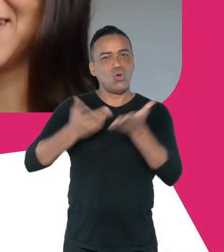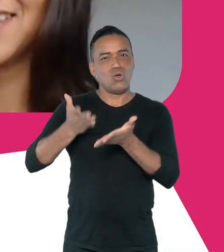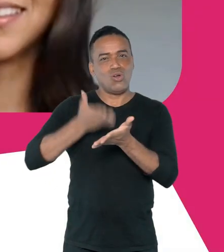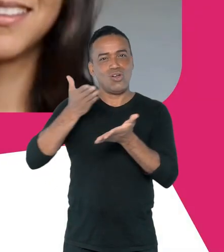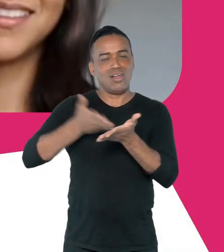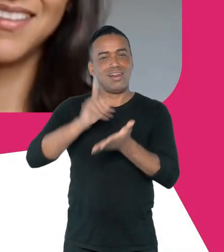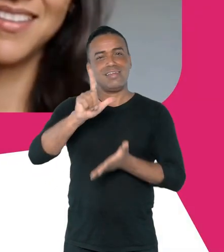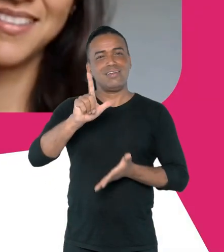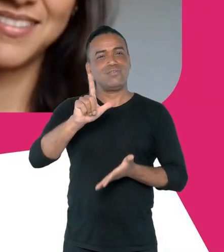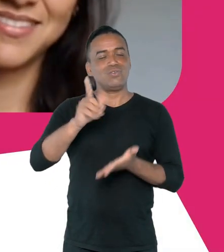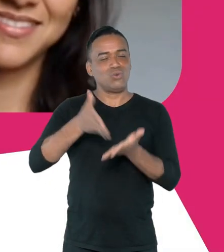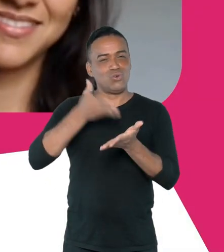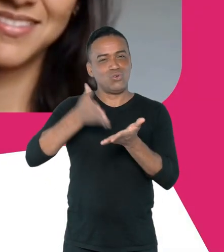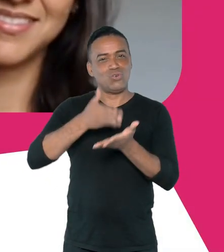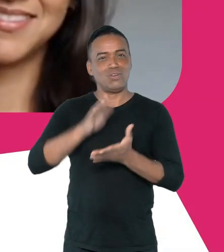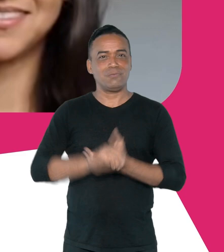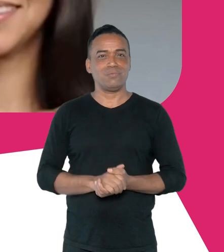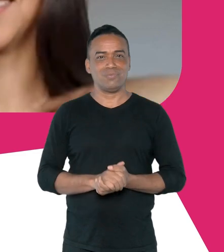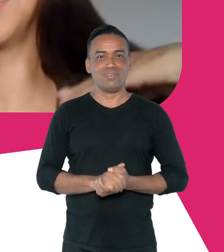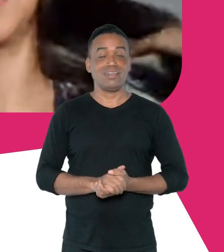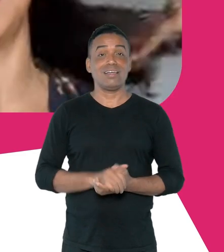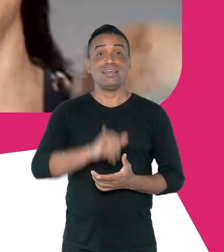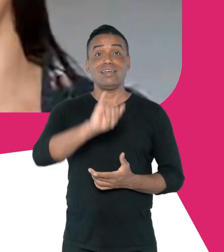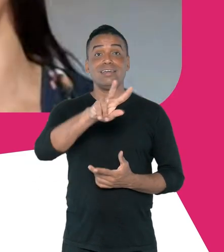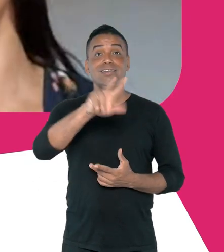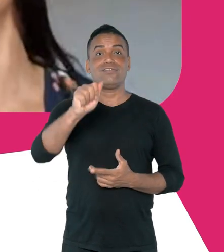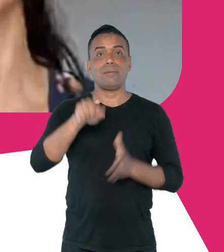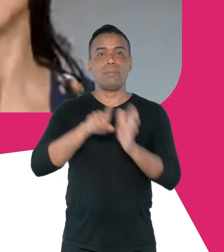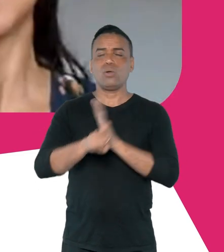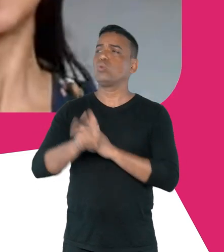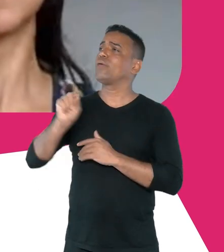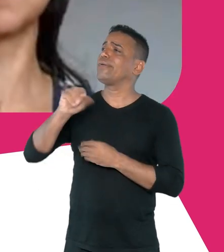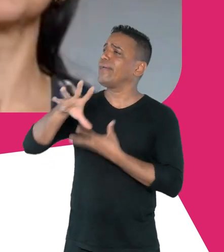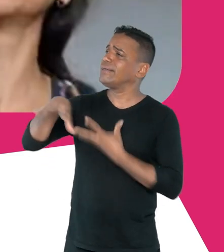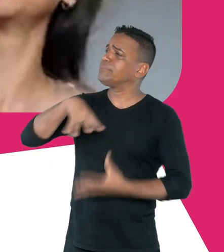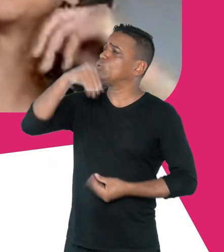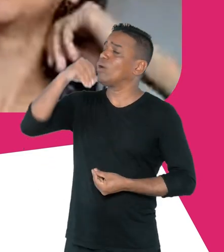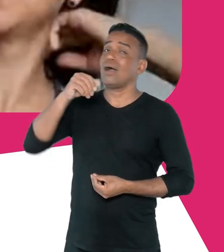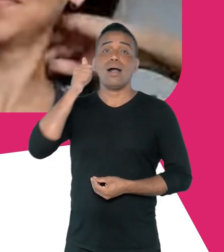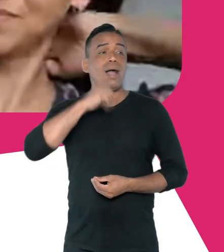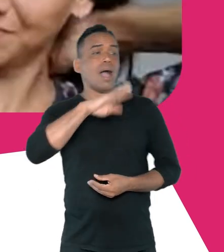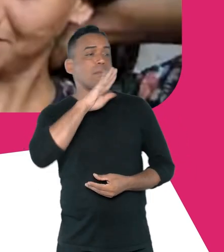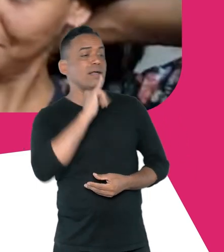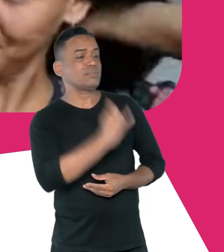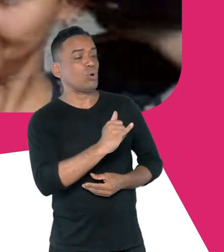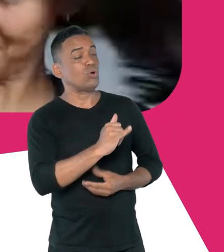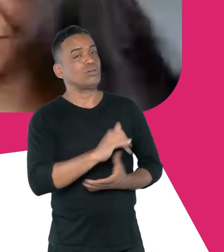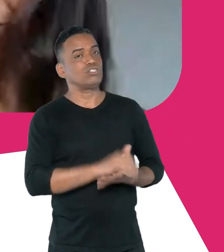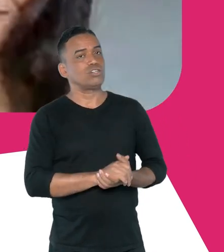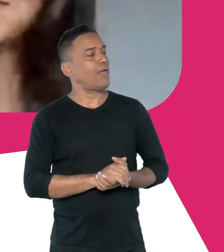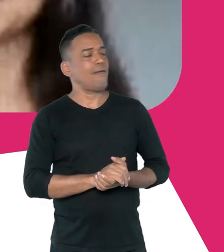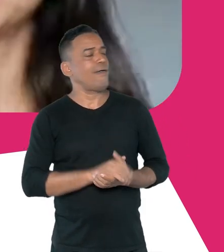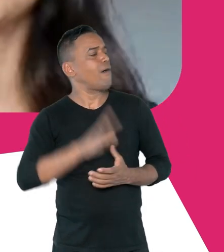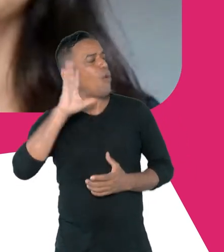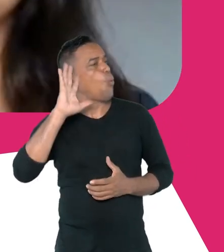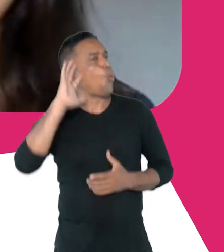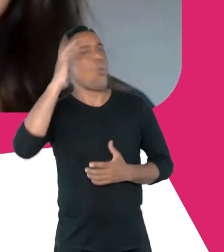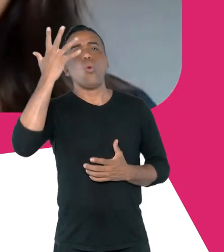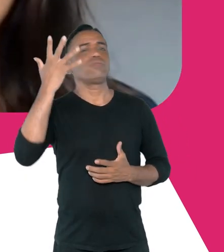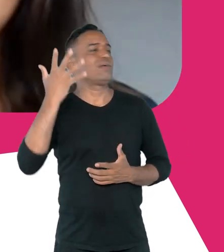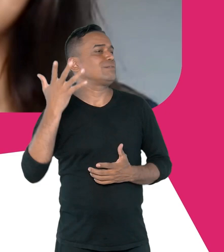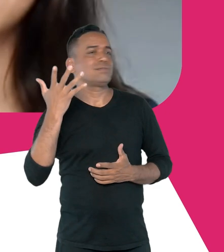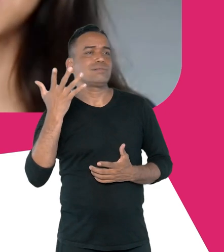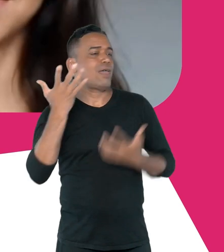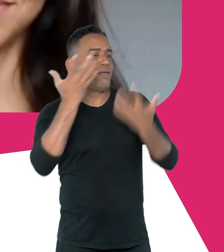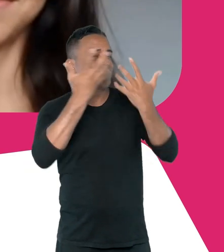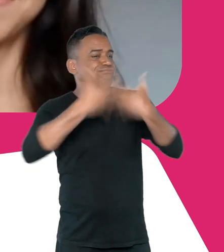quando a Iva pergunta, né, o que é espiritualidade, a mãe responde: é deixar acontecer o que